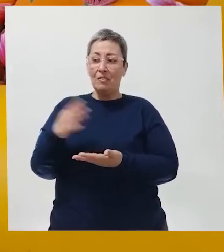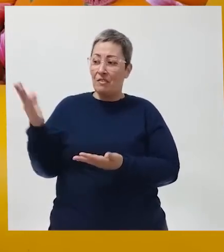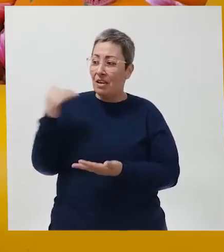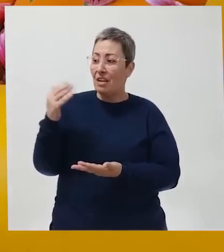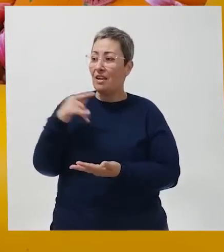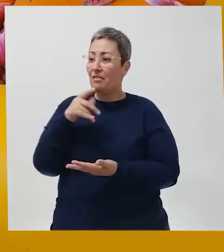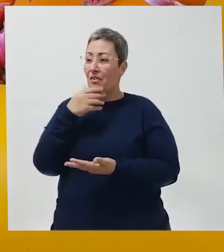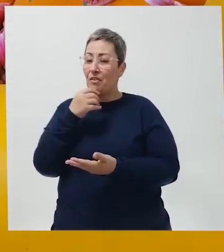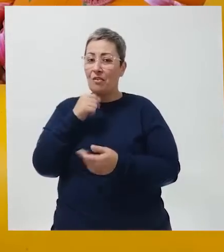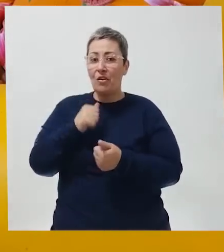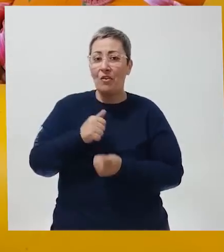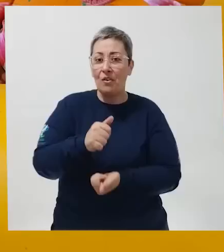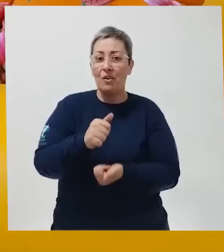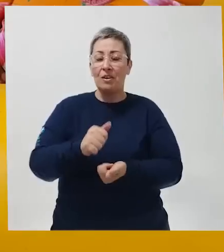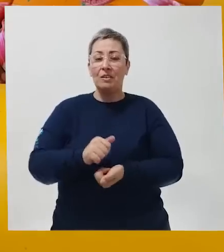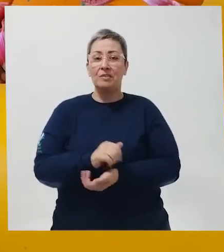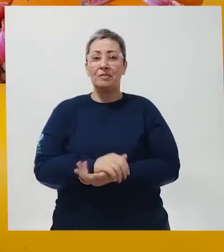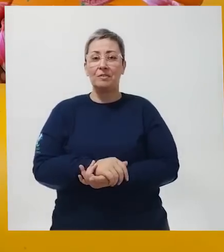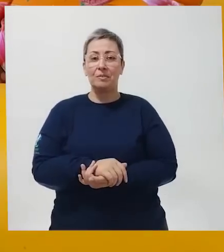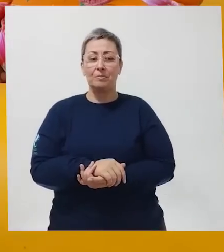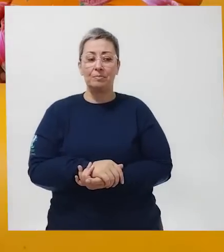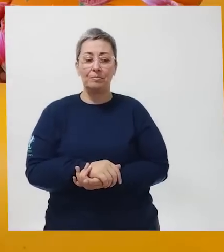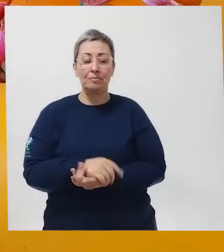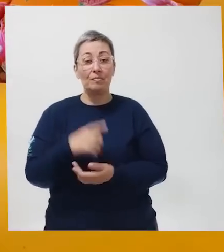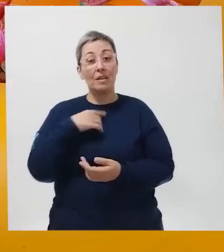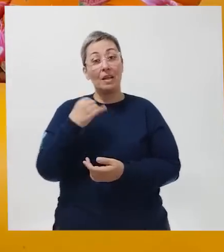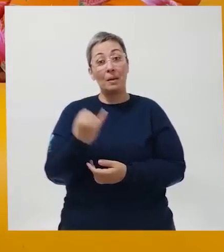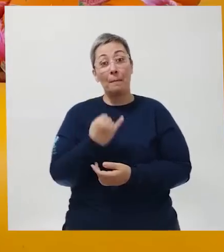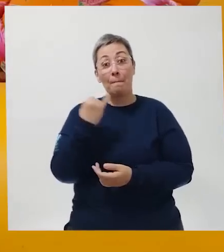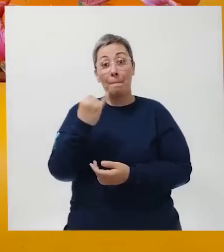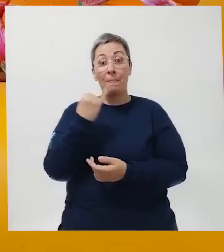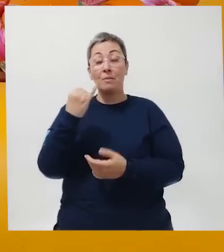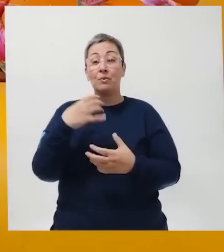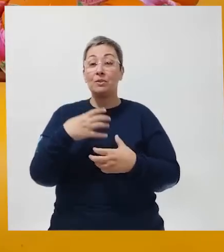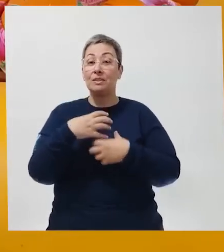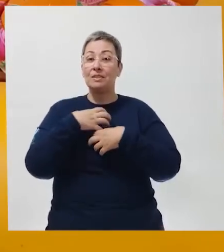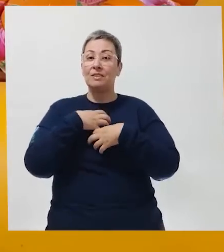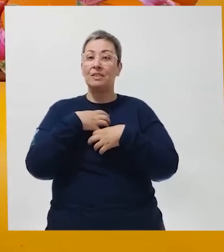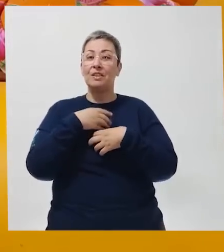no equilíbrio. Empurra, avô! Empurra!